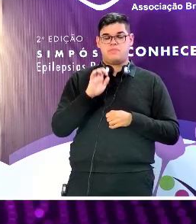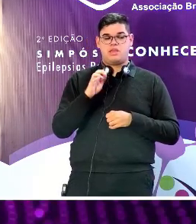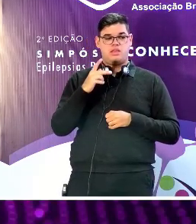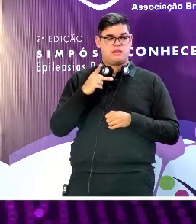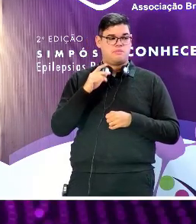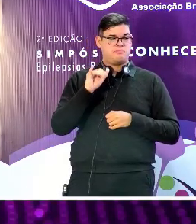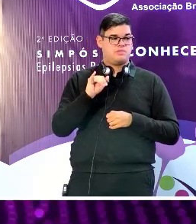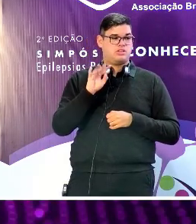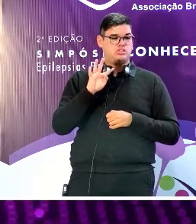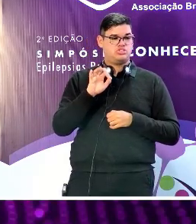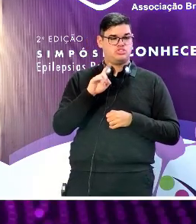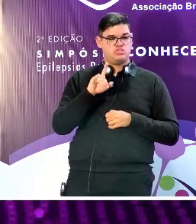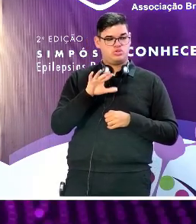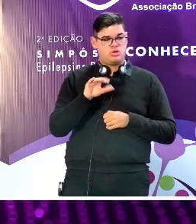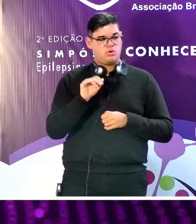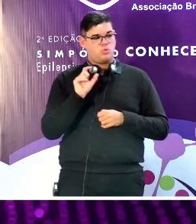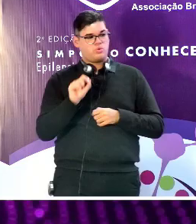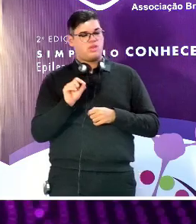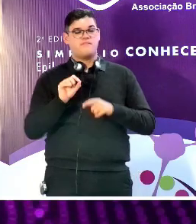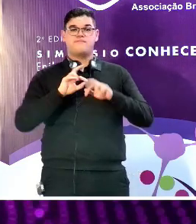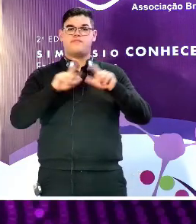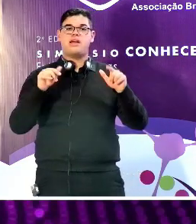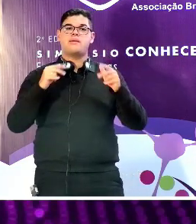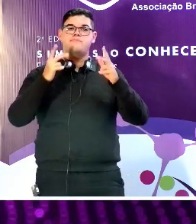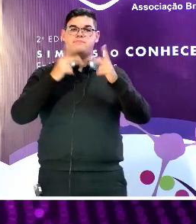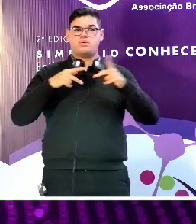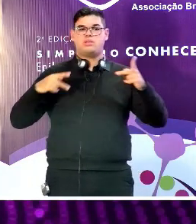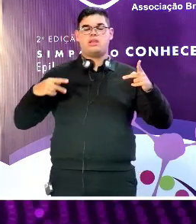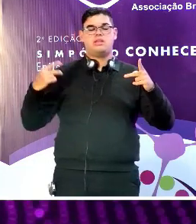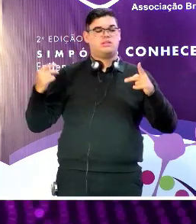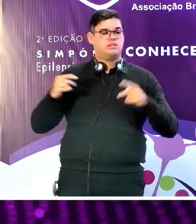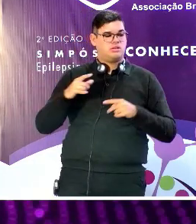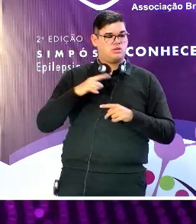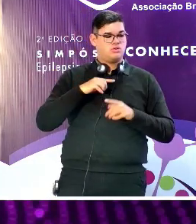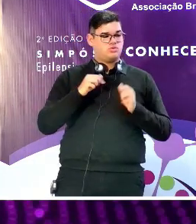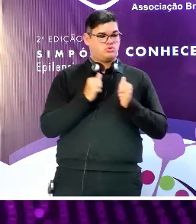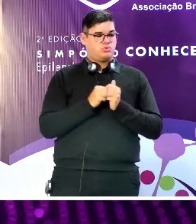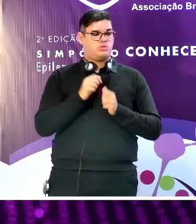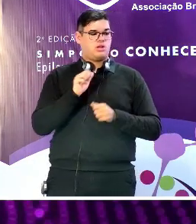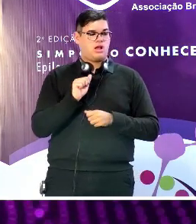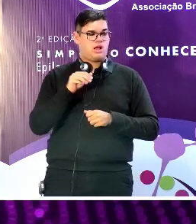né, com aminoácidos interligados, e ele é bem